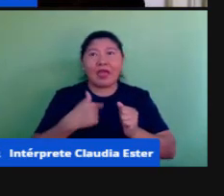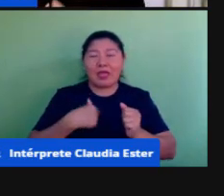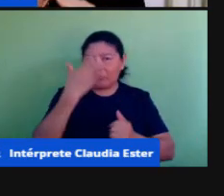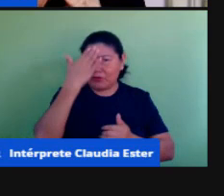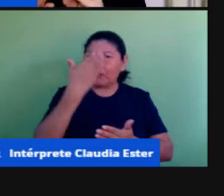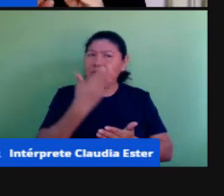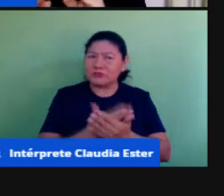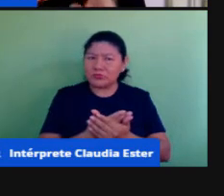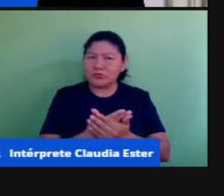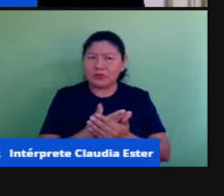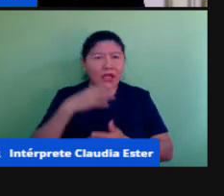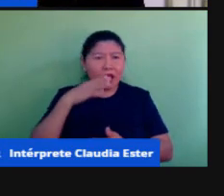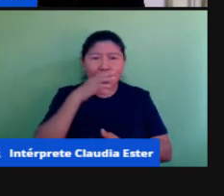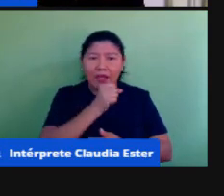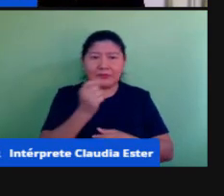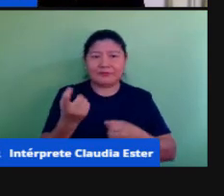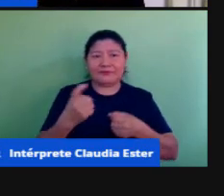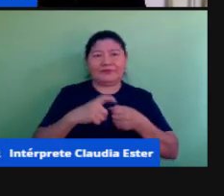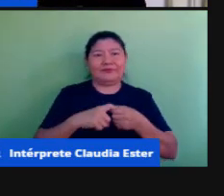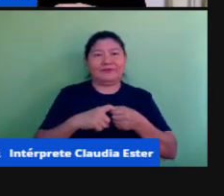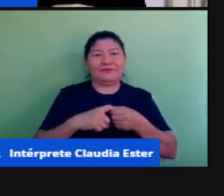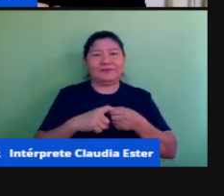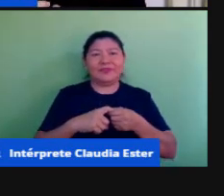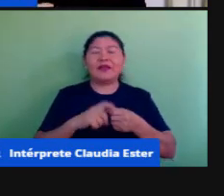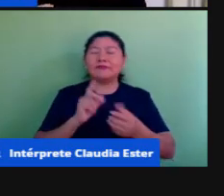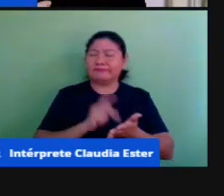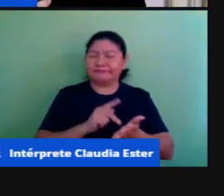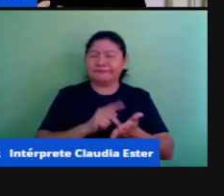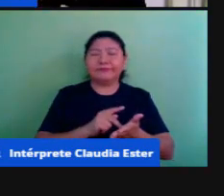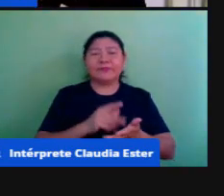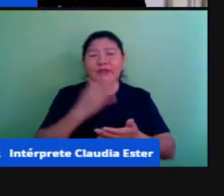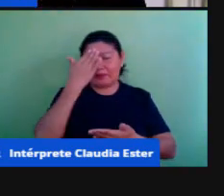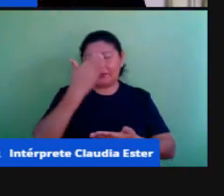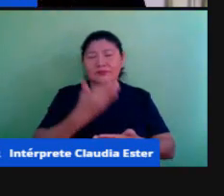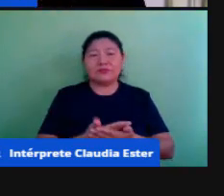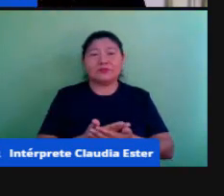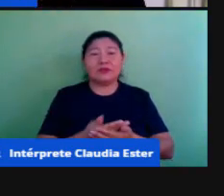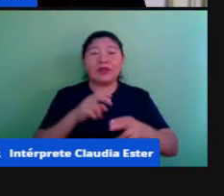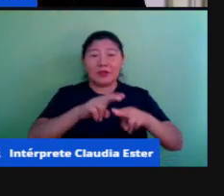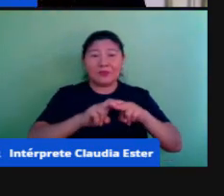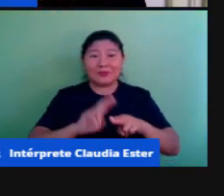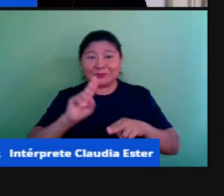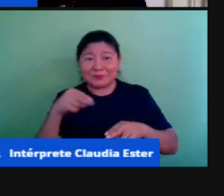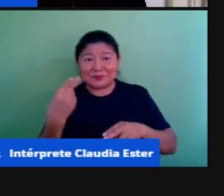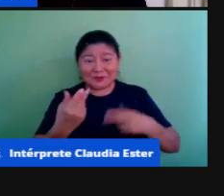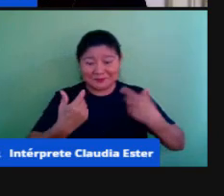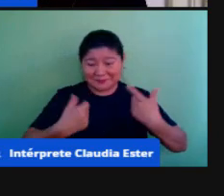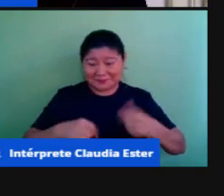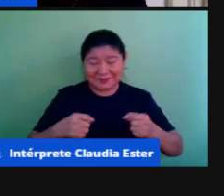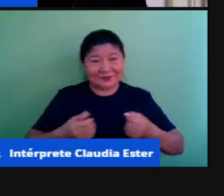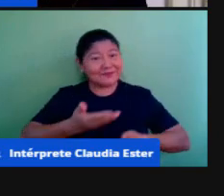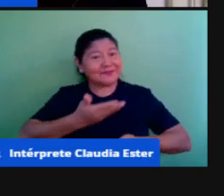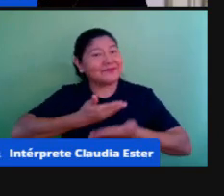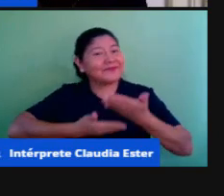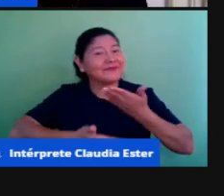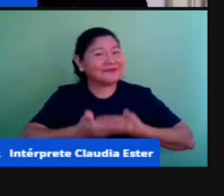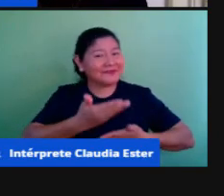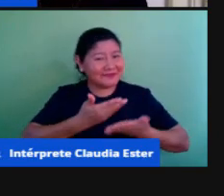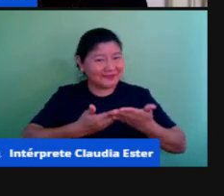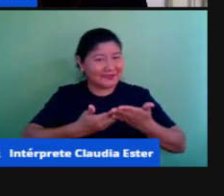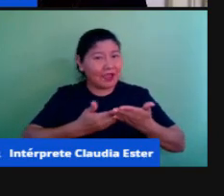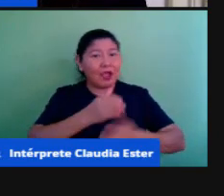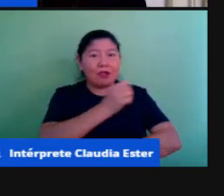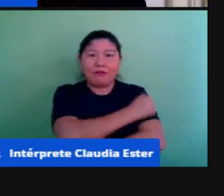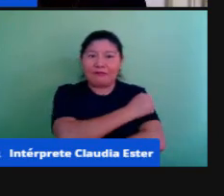creio nisso com certeza. E aí nós precisamos dessa interação. E o aluno, ele precisa